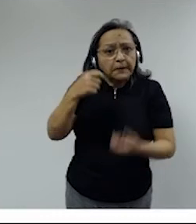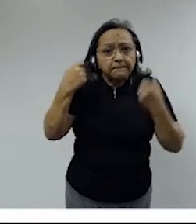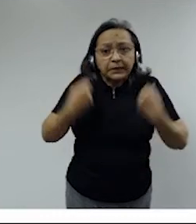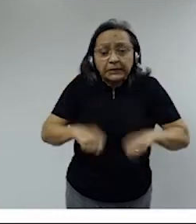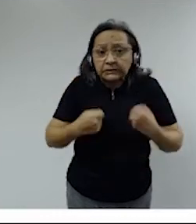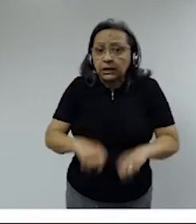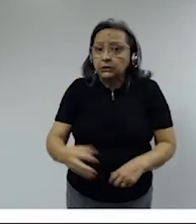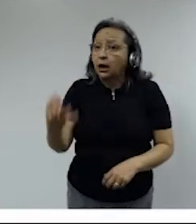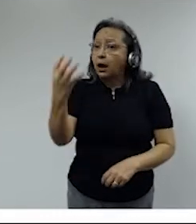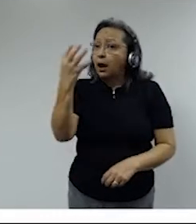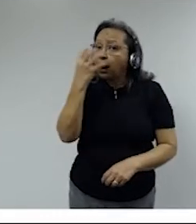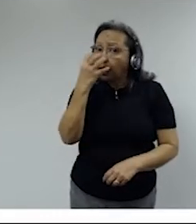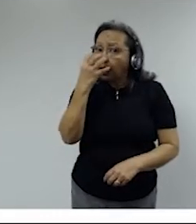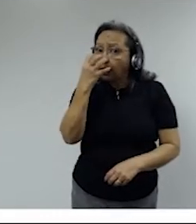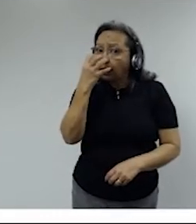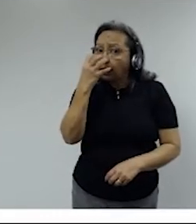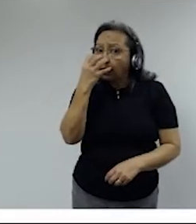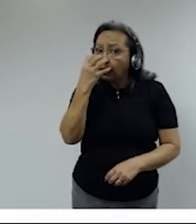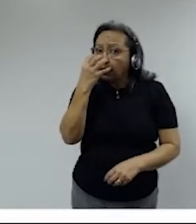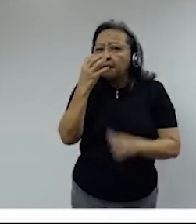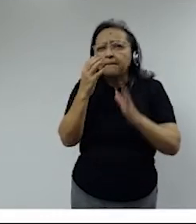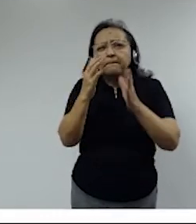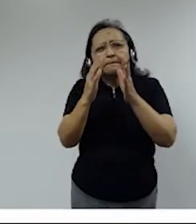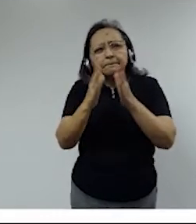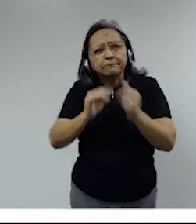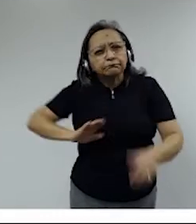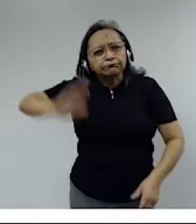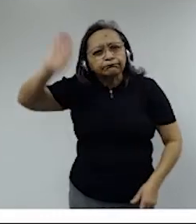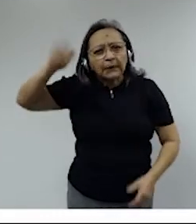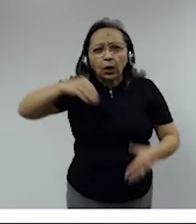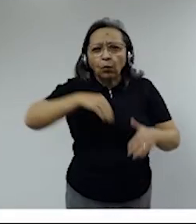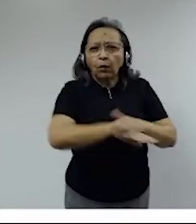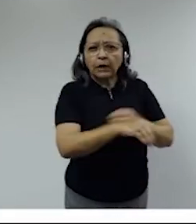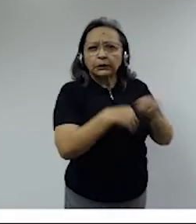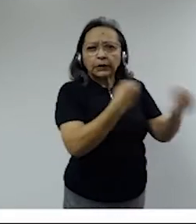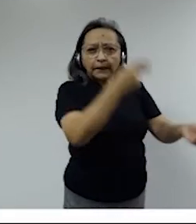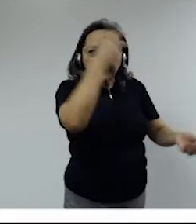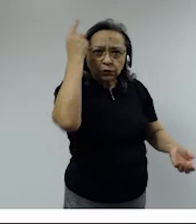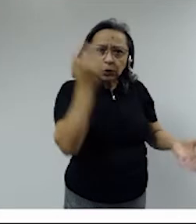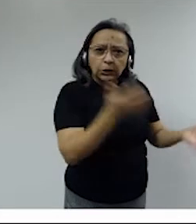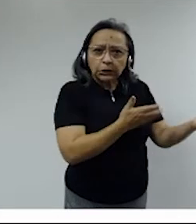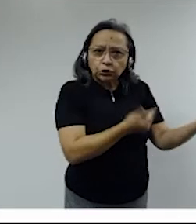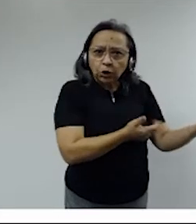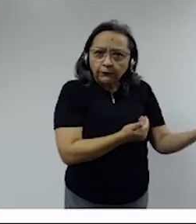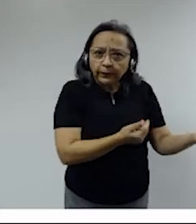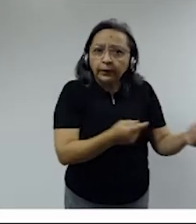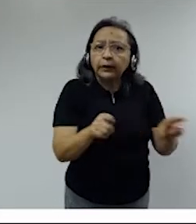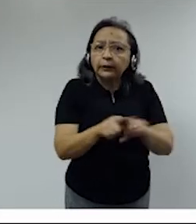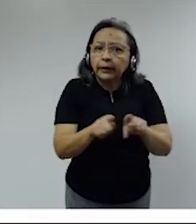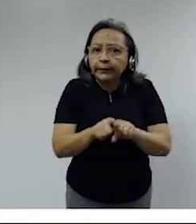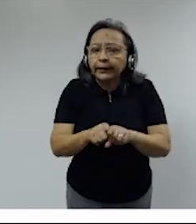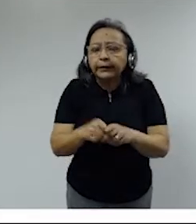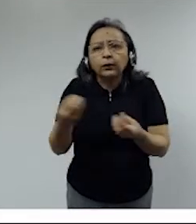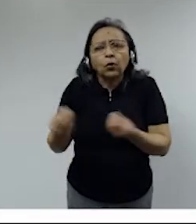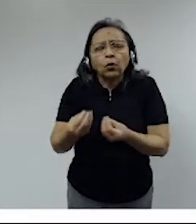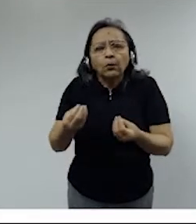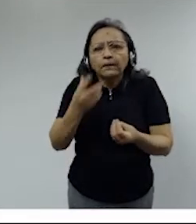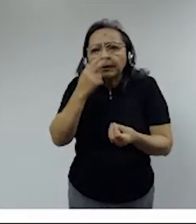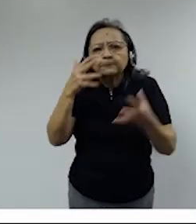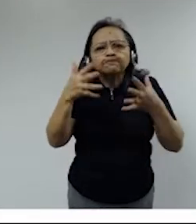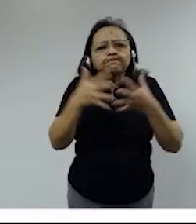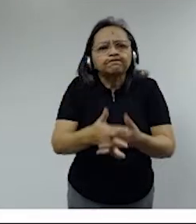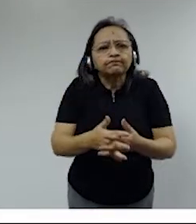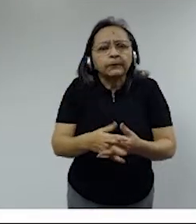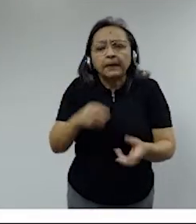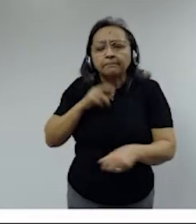dar lugar a ventiladores para pessoas mais novas e, ao mesmo tempo, a ideia de uma prescindibilidade da